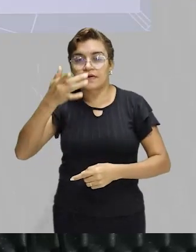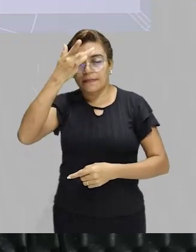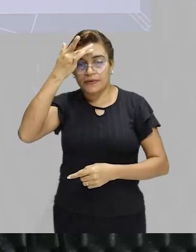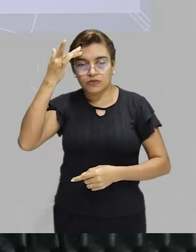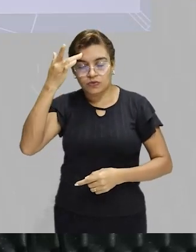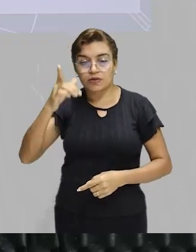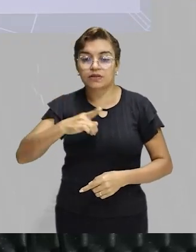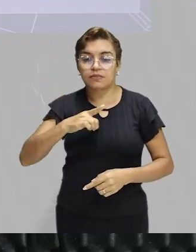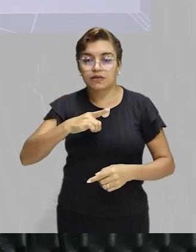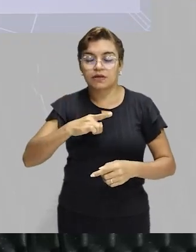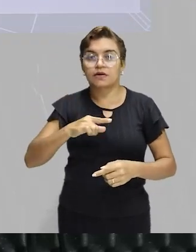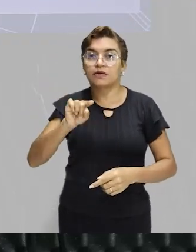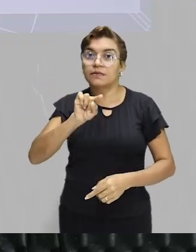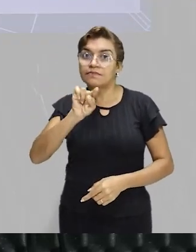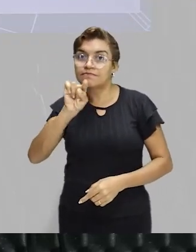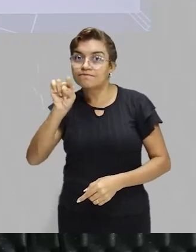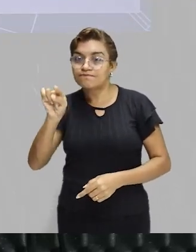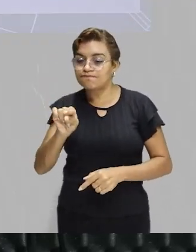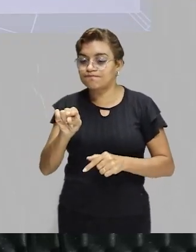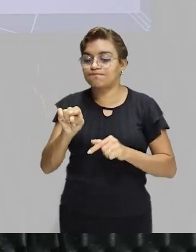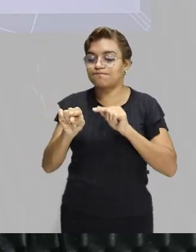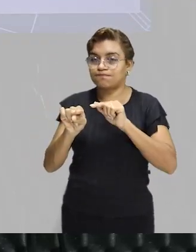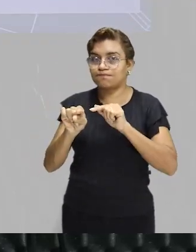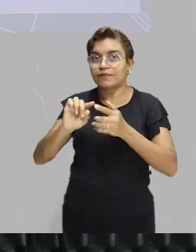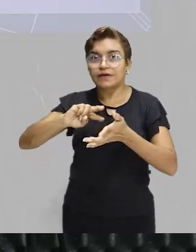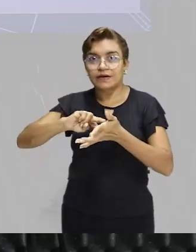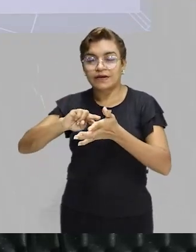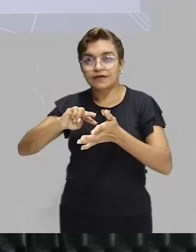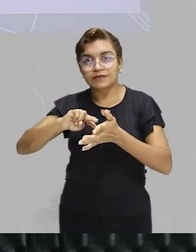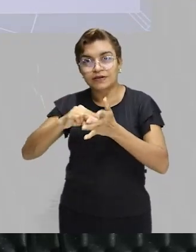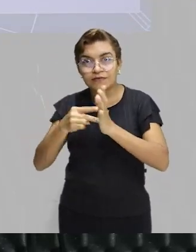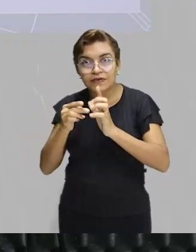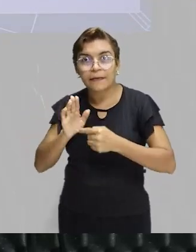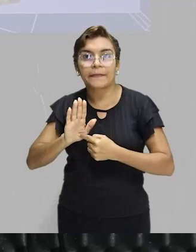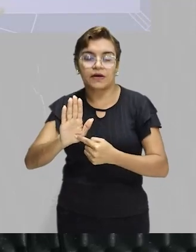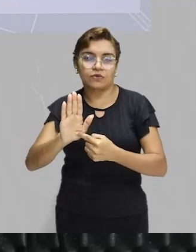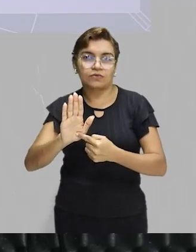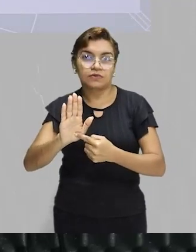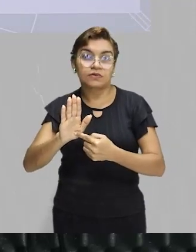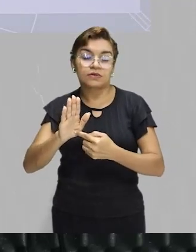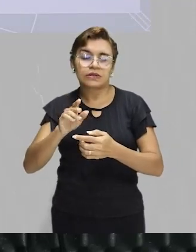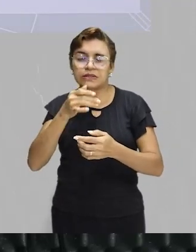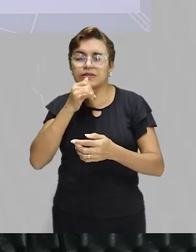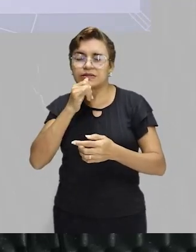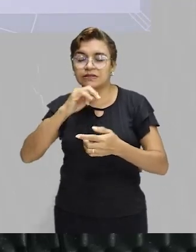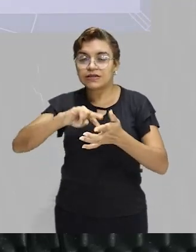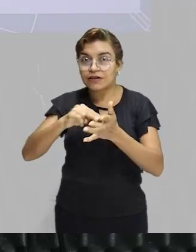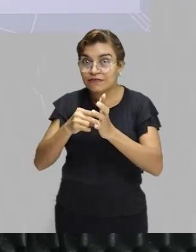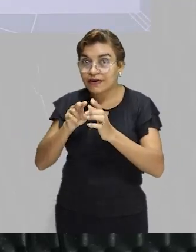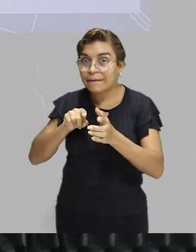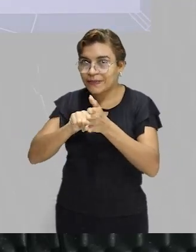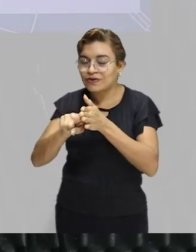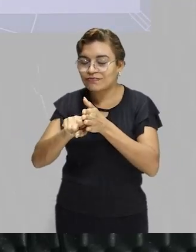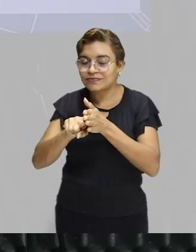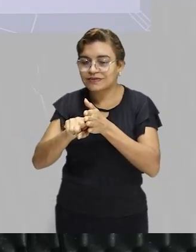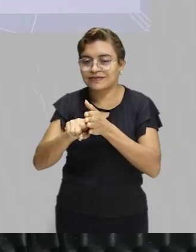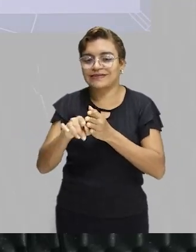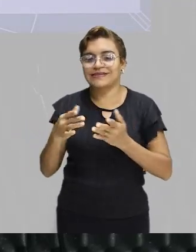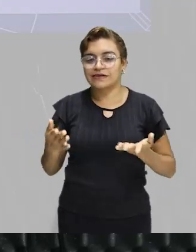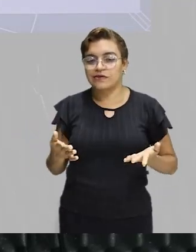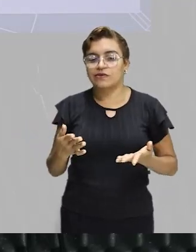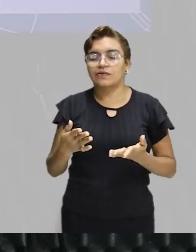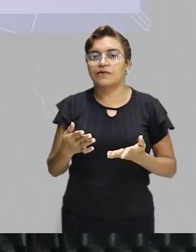de interrogação, que representa as perguntas. Então, com base na pontuação, a fonte